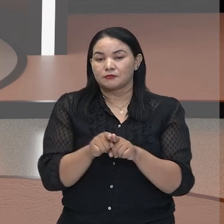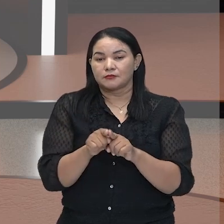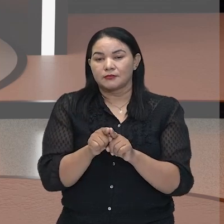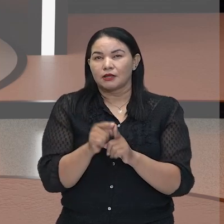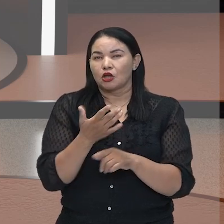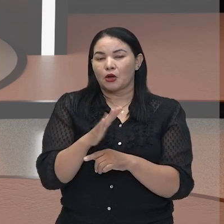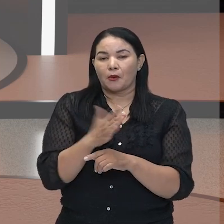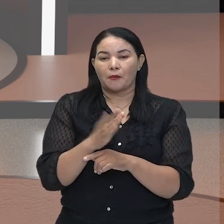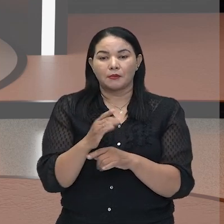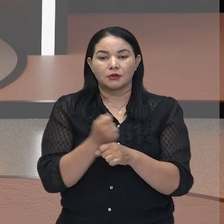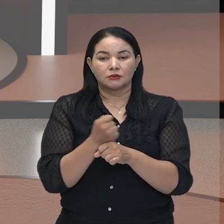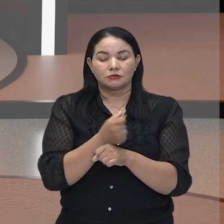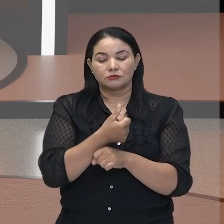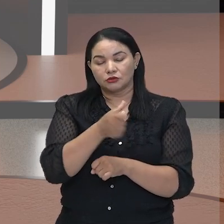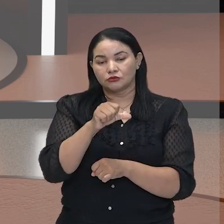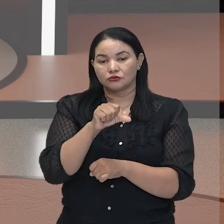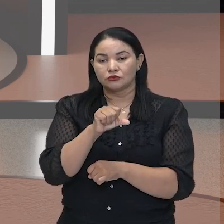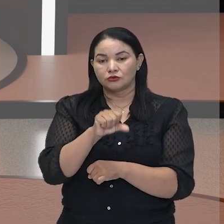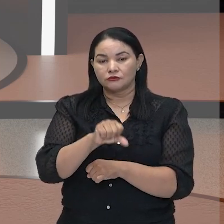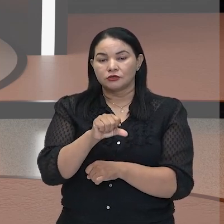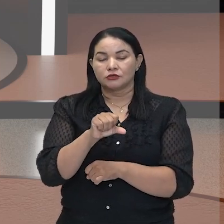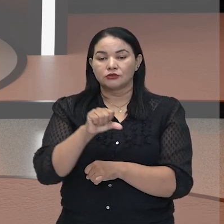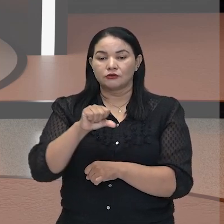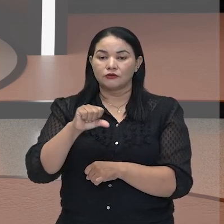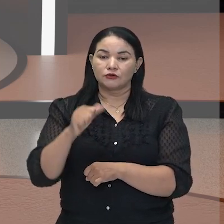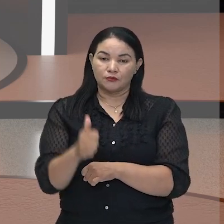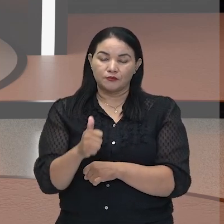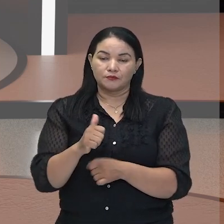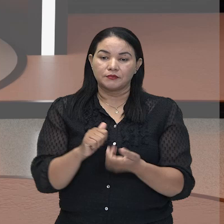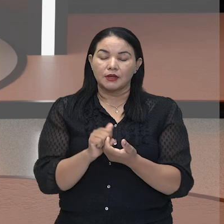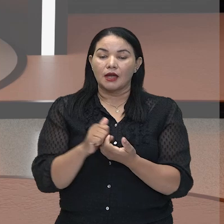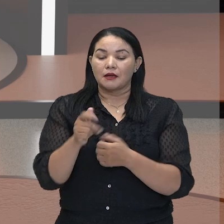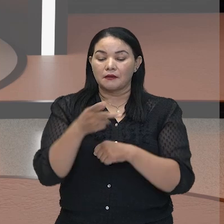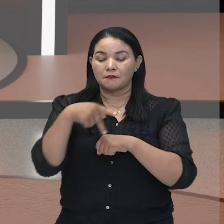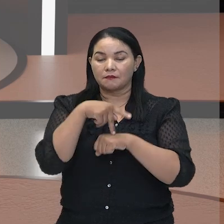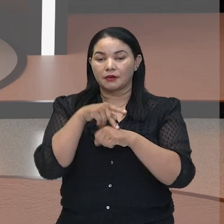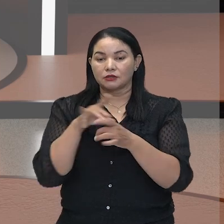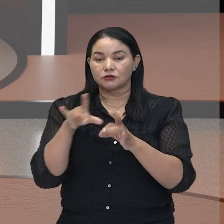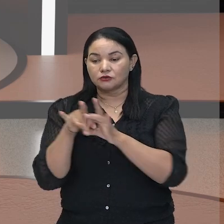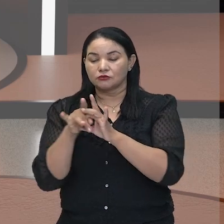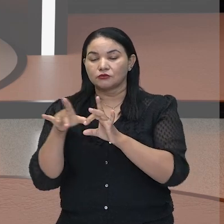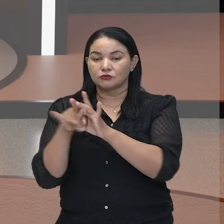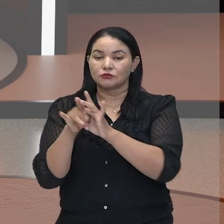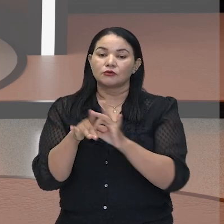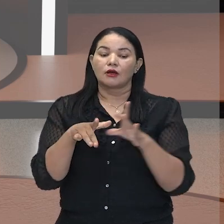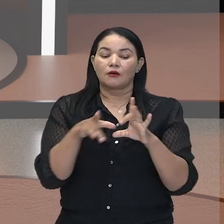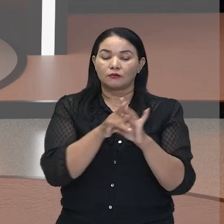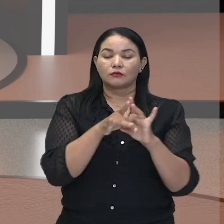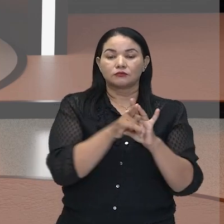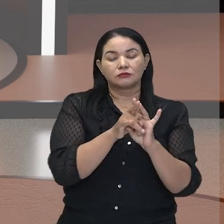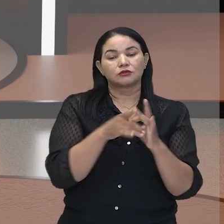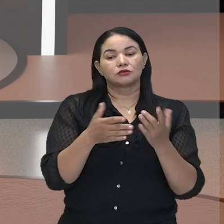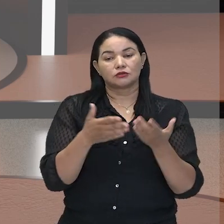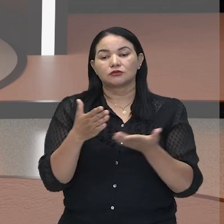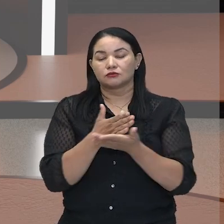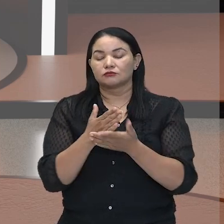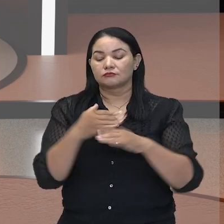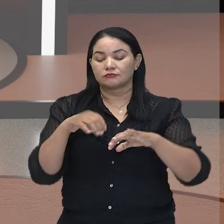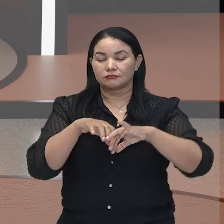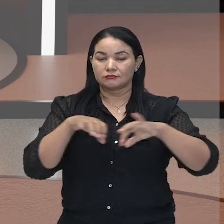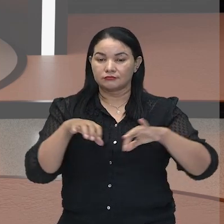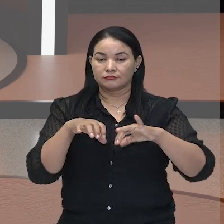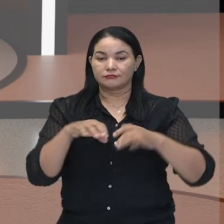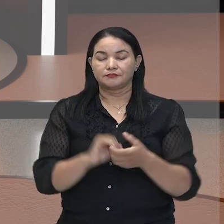de 1991 e fez com que esses países se alinhassem a modelos econômicos, a ideologias